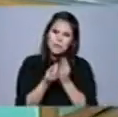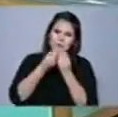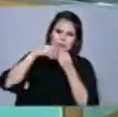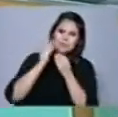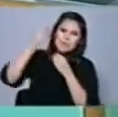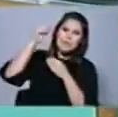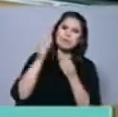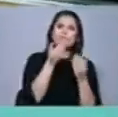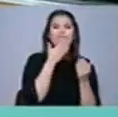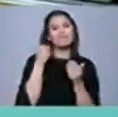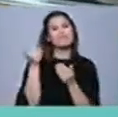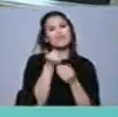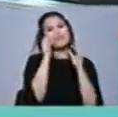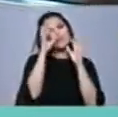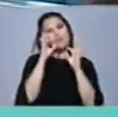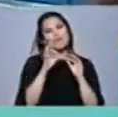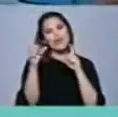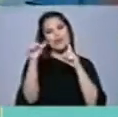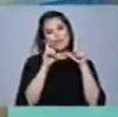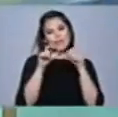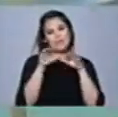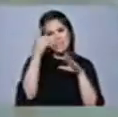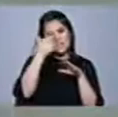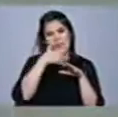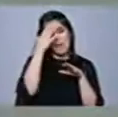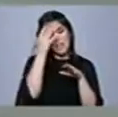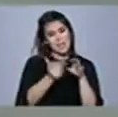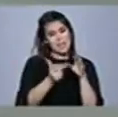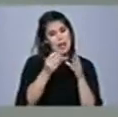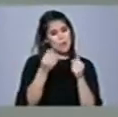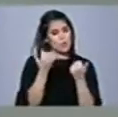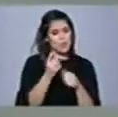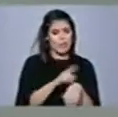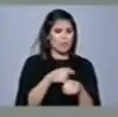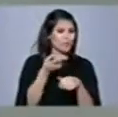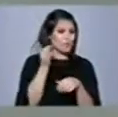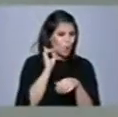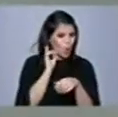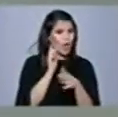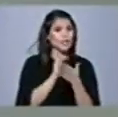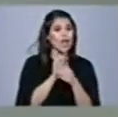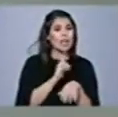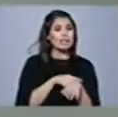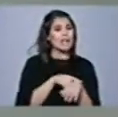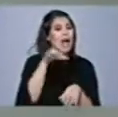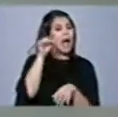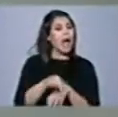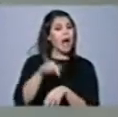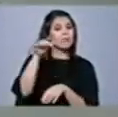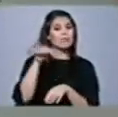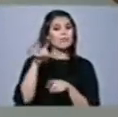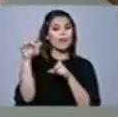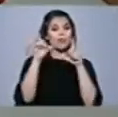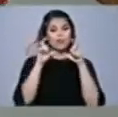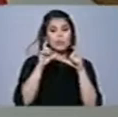aqui mesmo prontinho para a fotografia. Mas eu acho que isto não vai ficar aqui muito tempo. É só o tempo mesmo do instantâneo da nossa